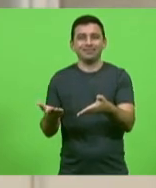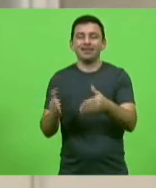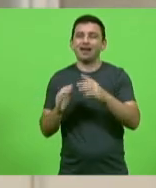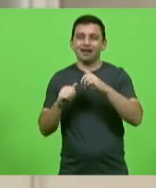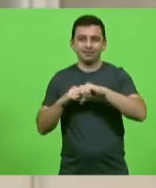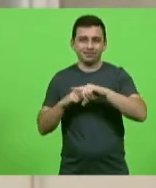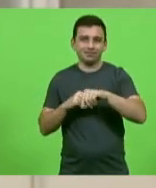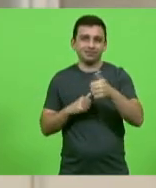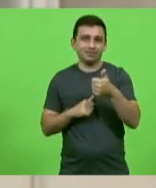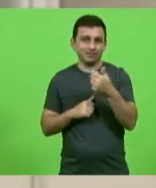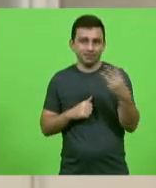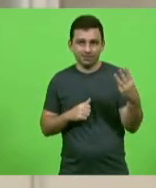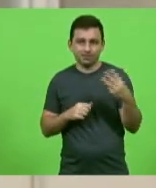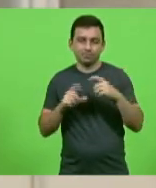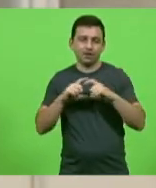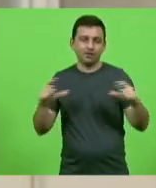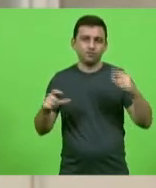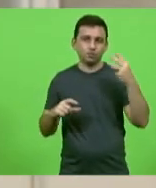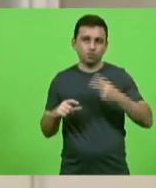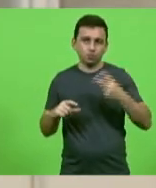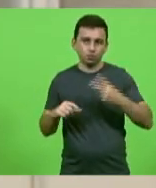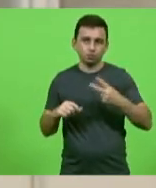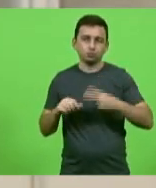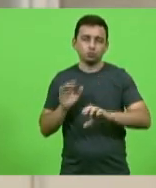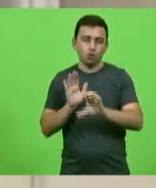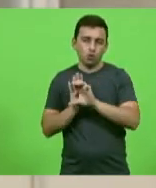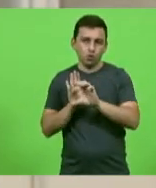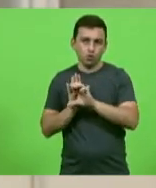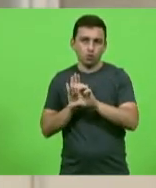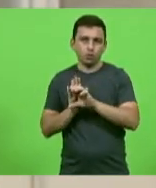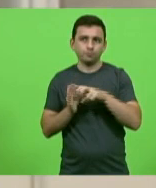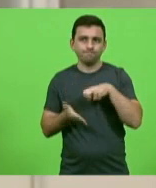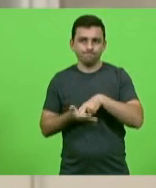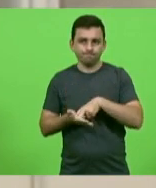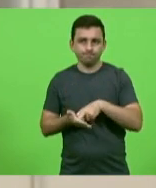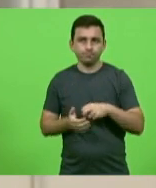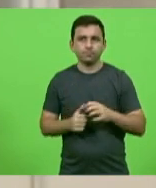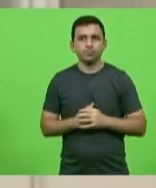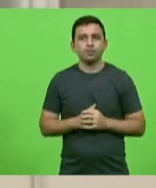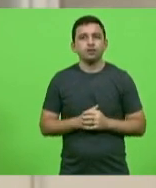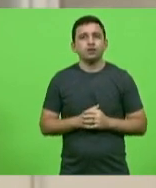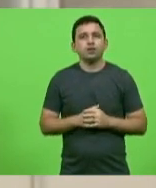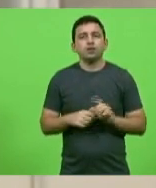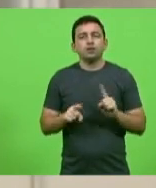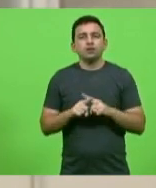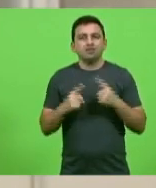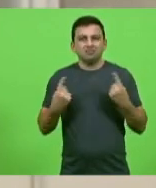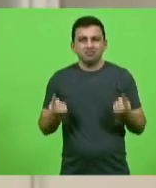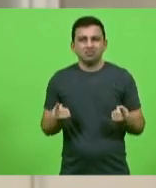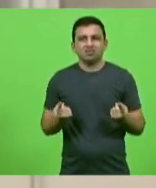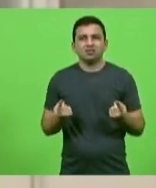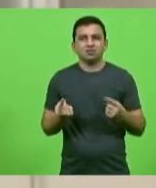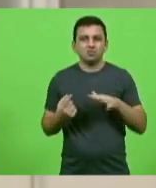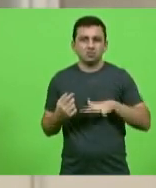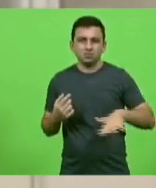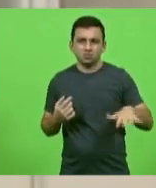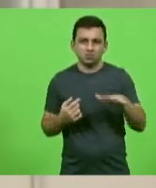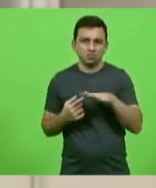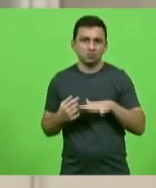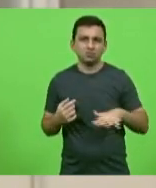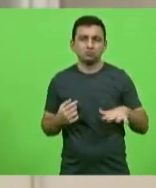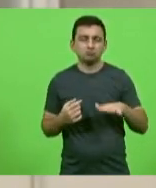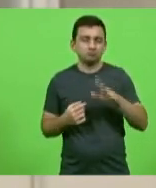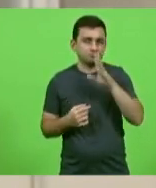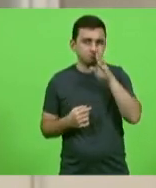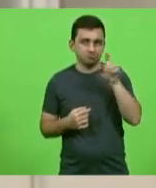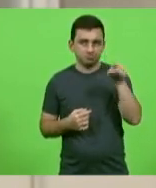termos do Artigo 13 parágrafo 2º do Código Penal bom então impõe-se analisar se a autoridade pública